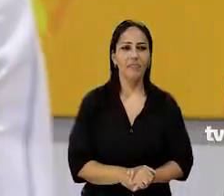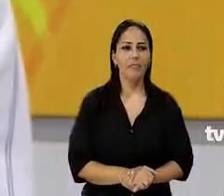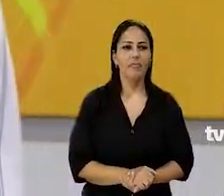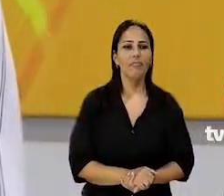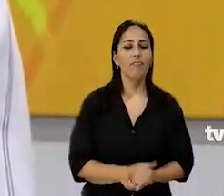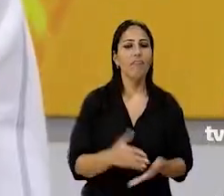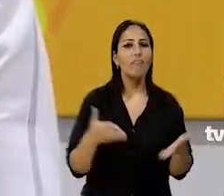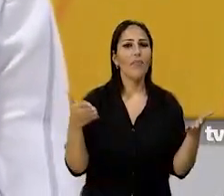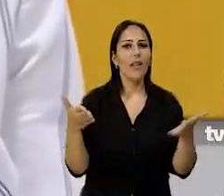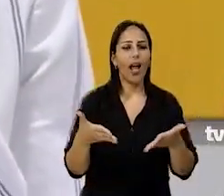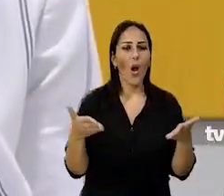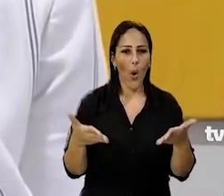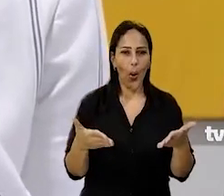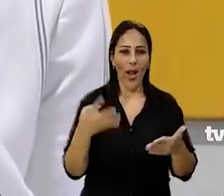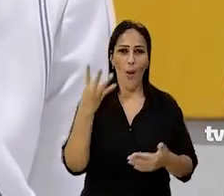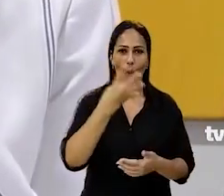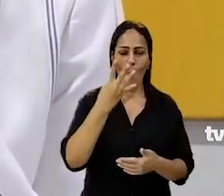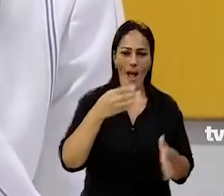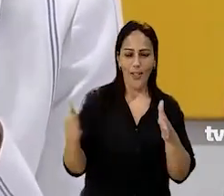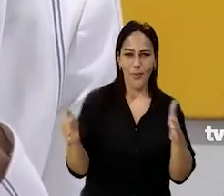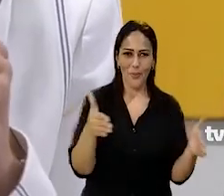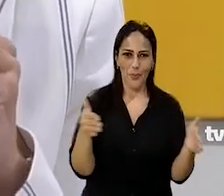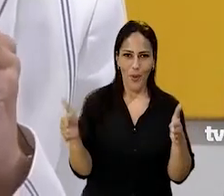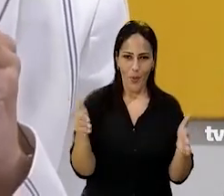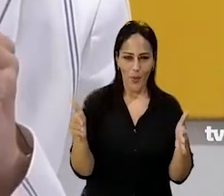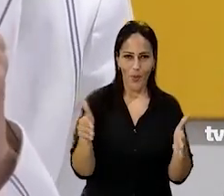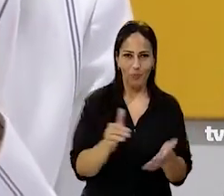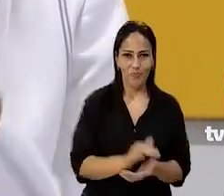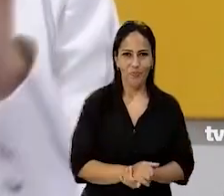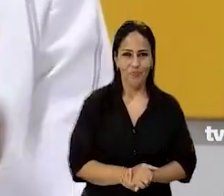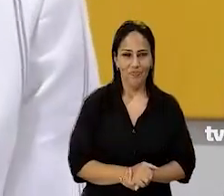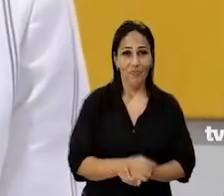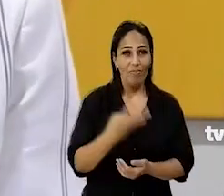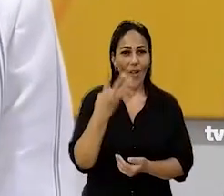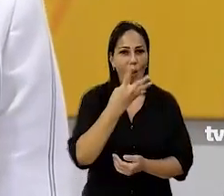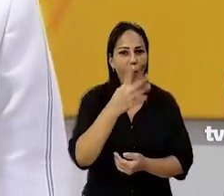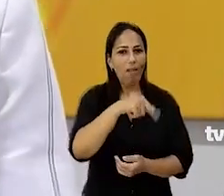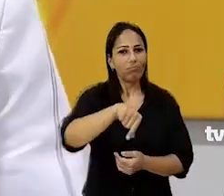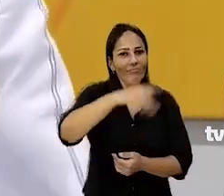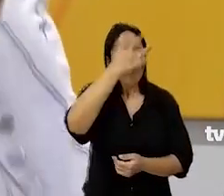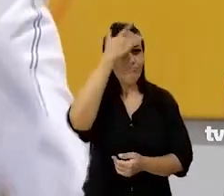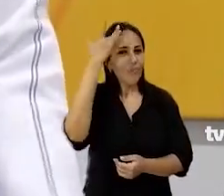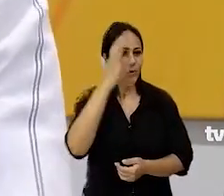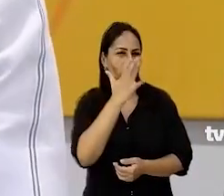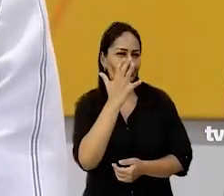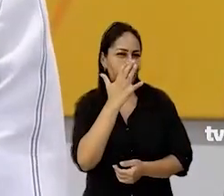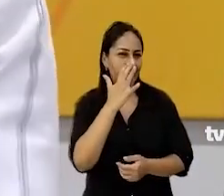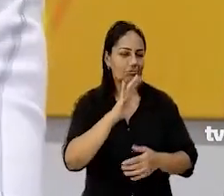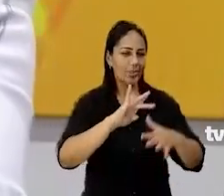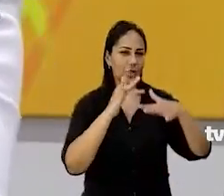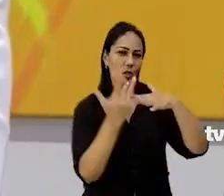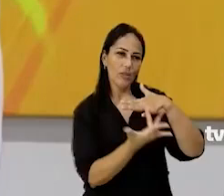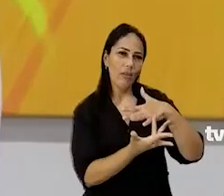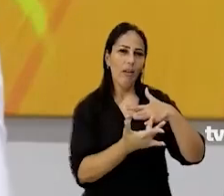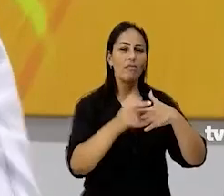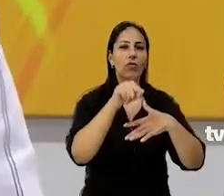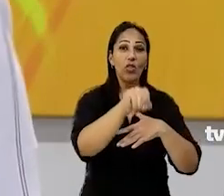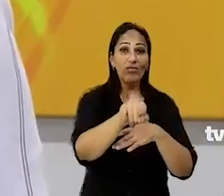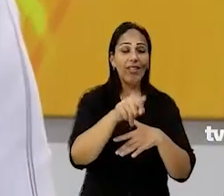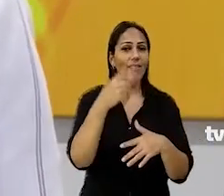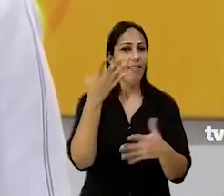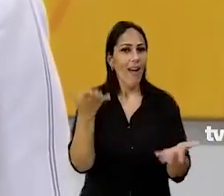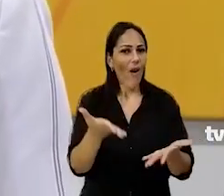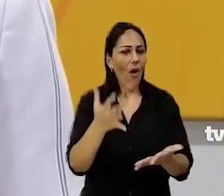Passamos agora ao quarto bloco. O quarto bloco, os internautas, quem está nas redes sociais, você que está